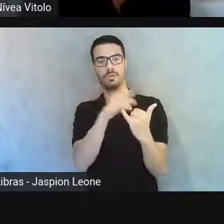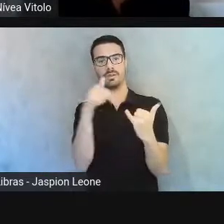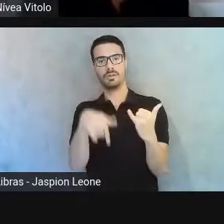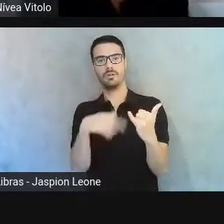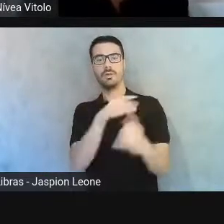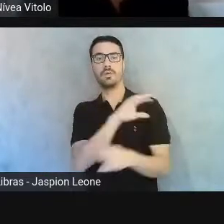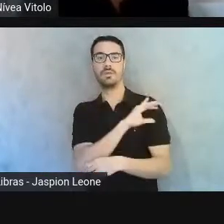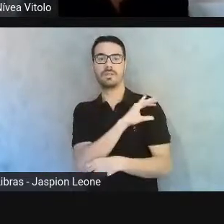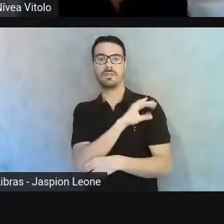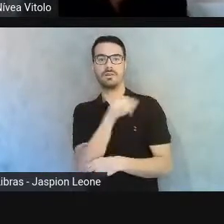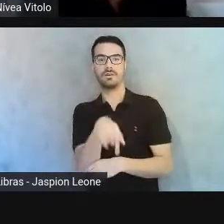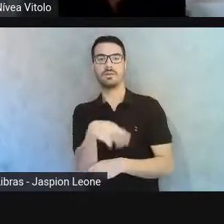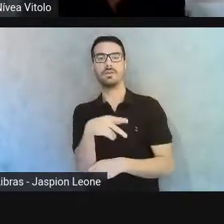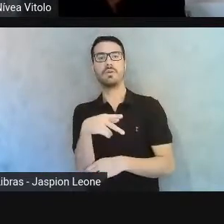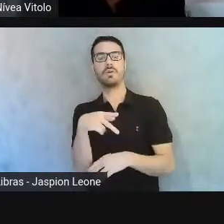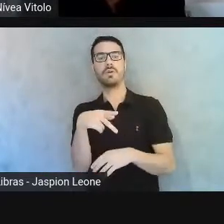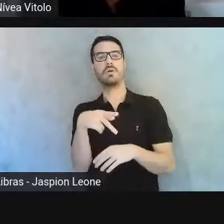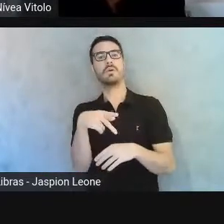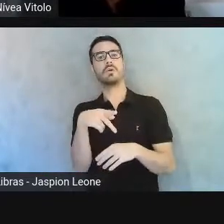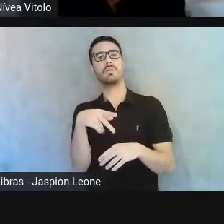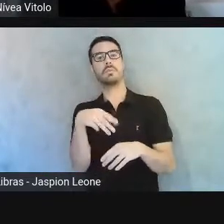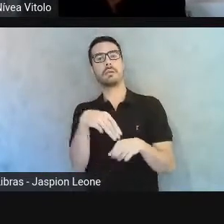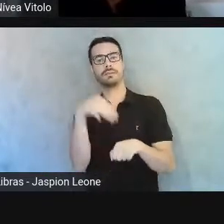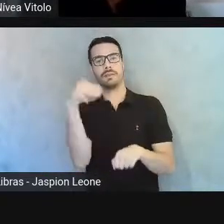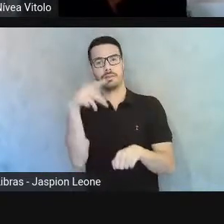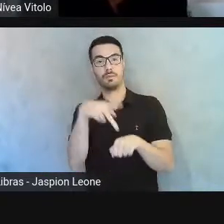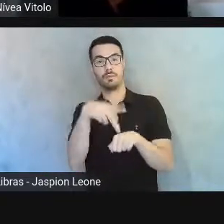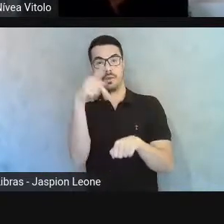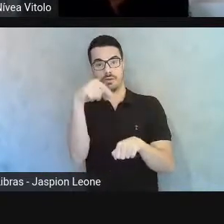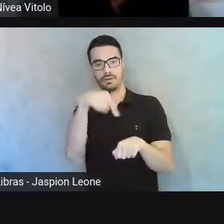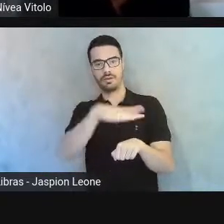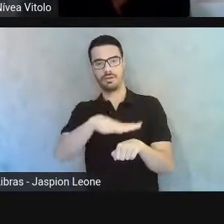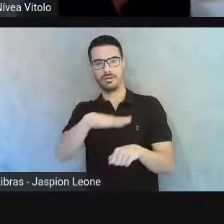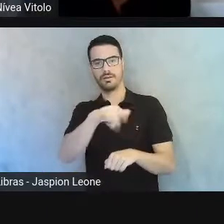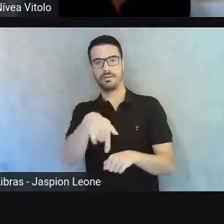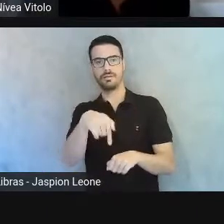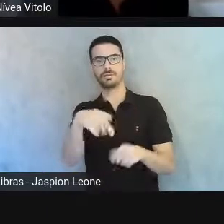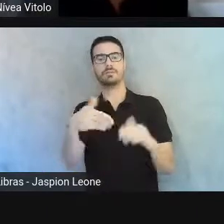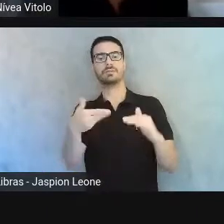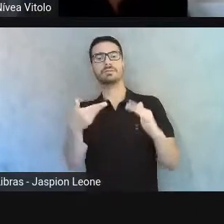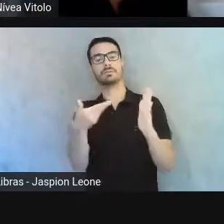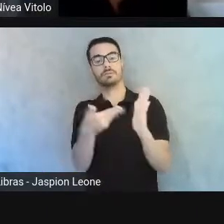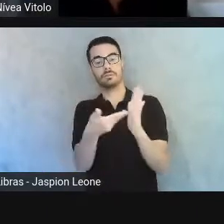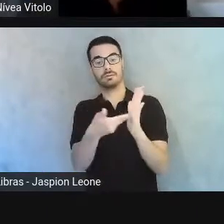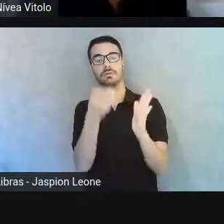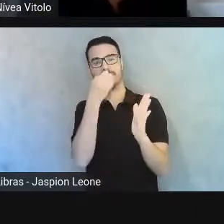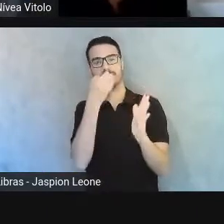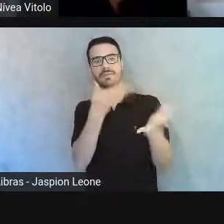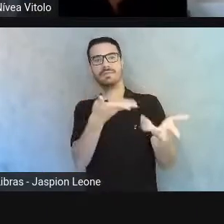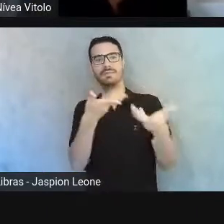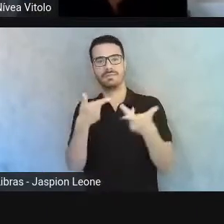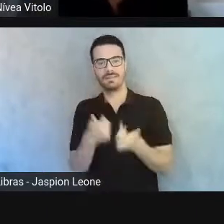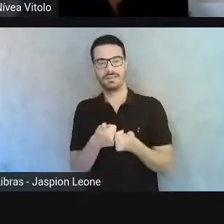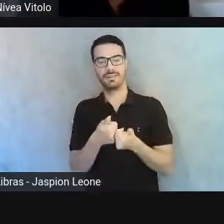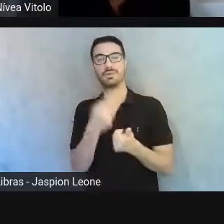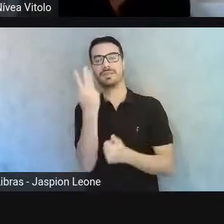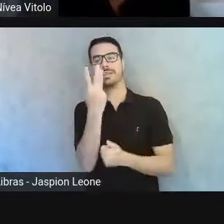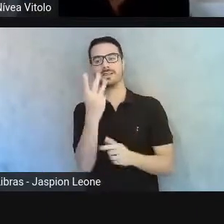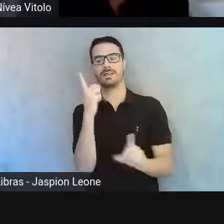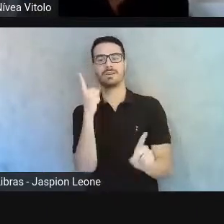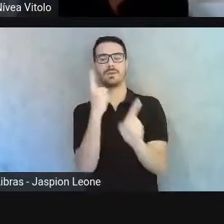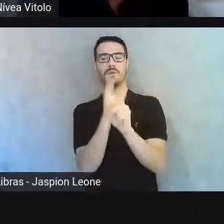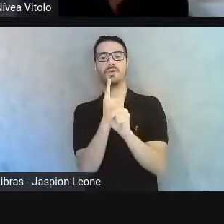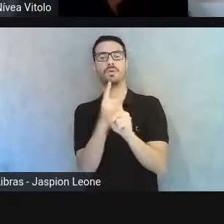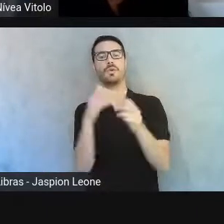programa de pós-graduação da Câmara dos Deputados e eu quero lhes dar as boas-vindas à terceira edição do Encontro